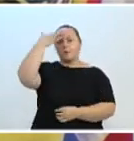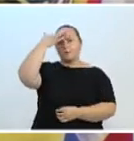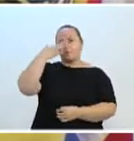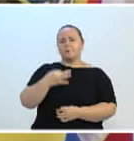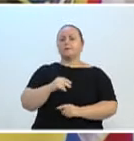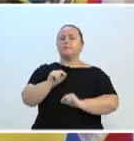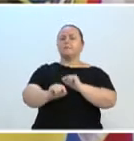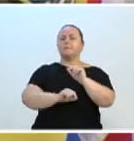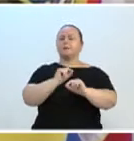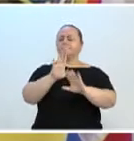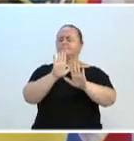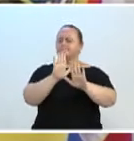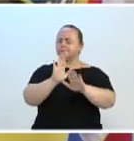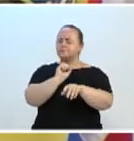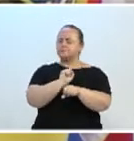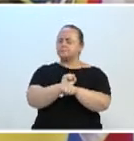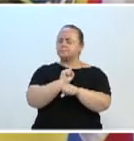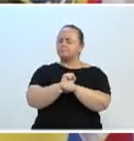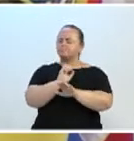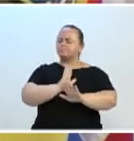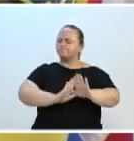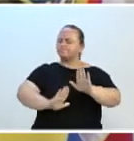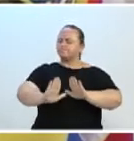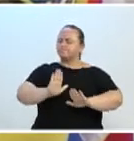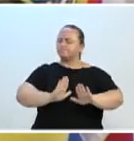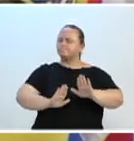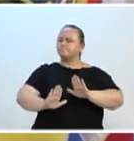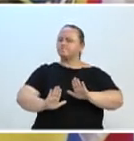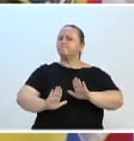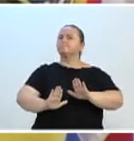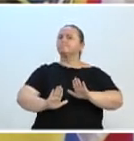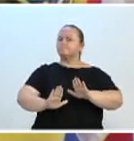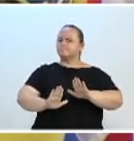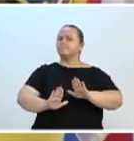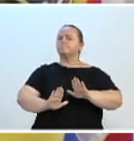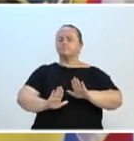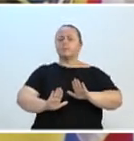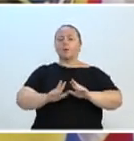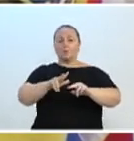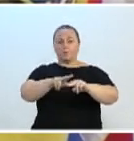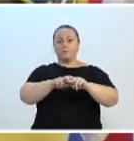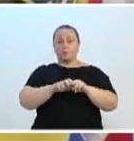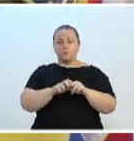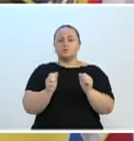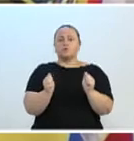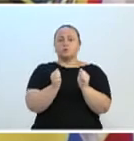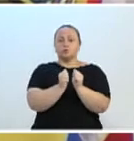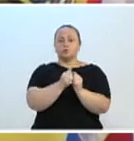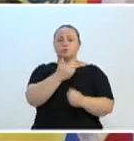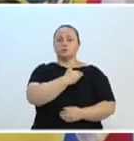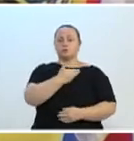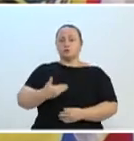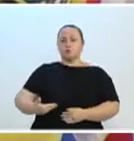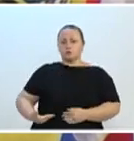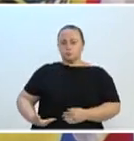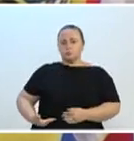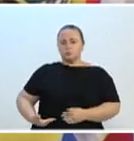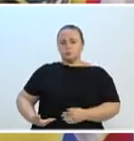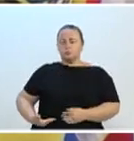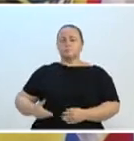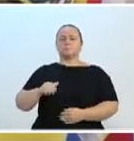trás. E nesse momento, um nome de consenso, um consenso até com o governo, seria o vereador